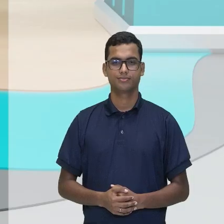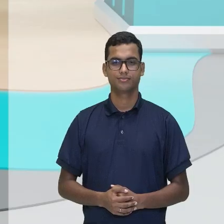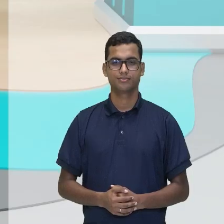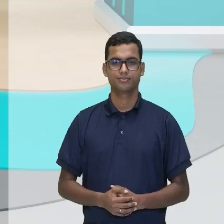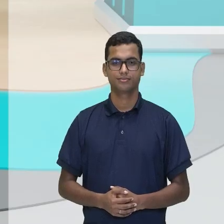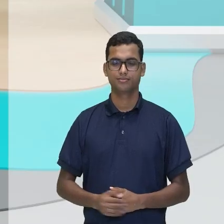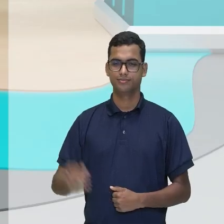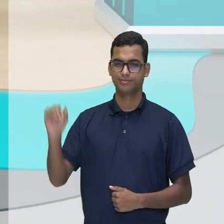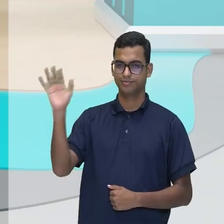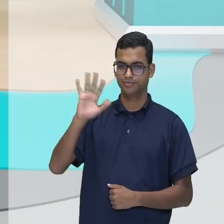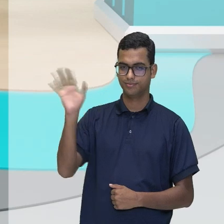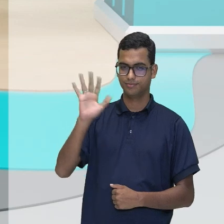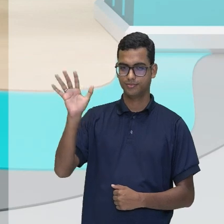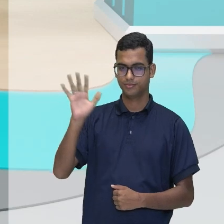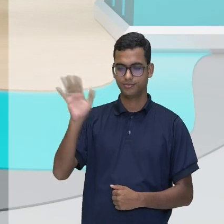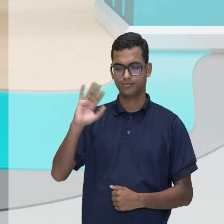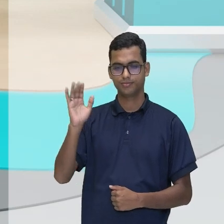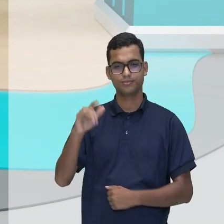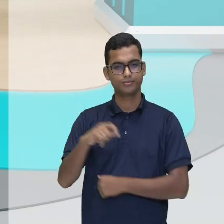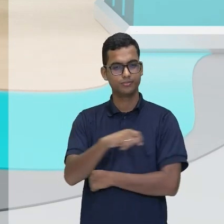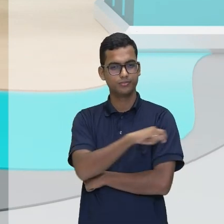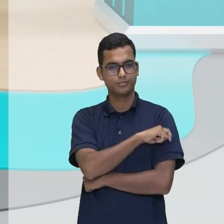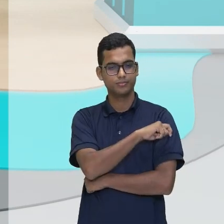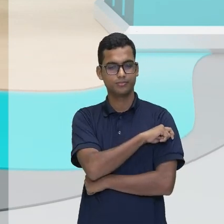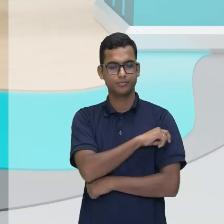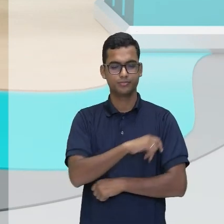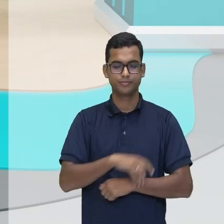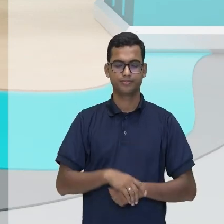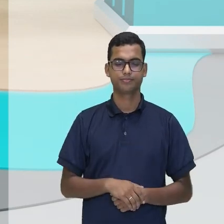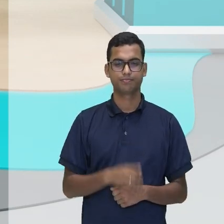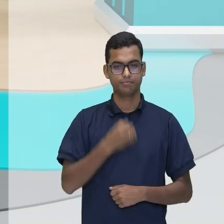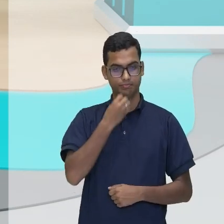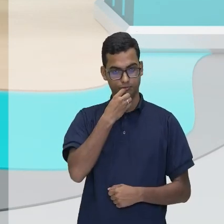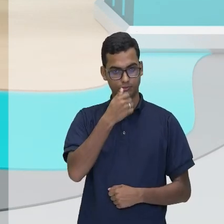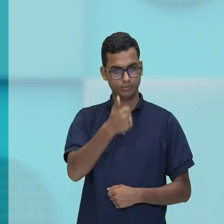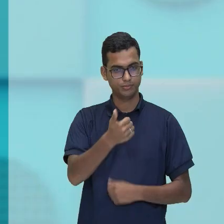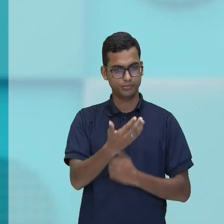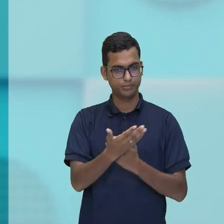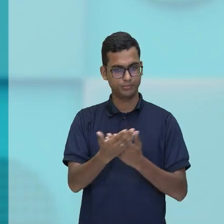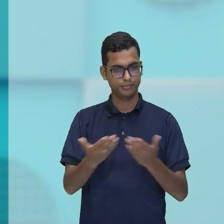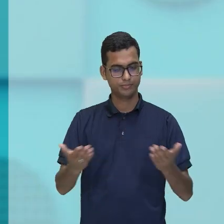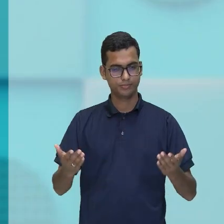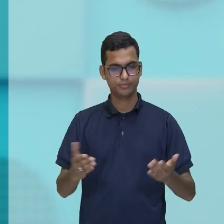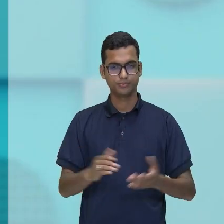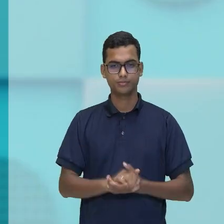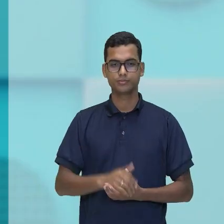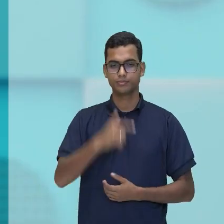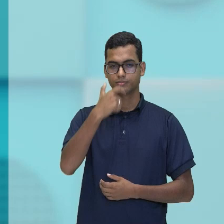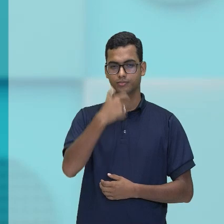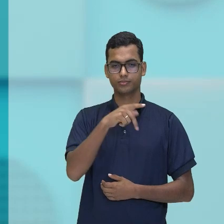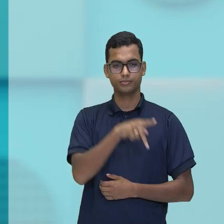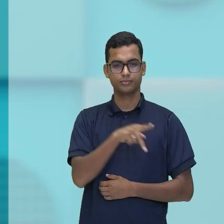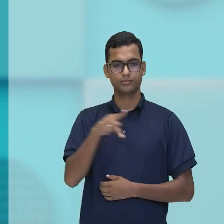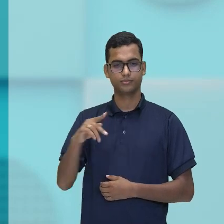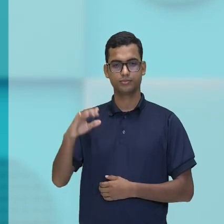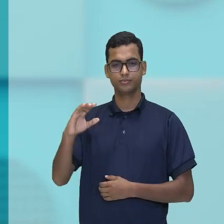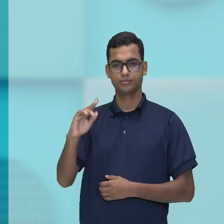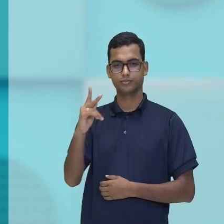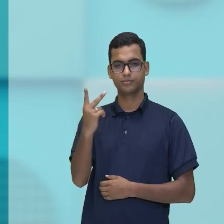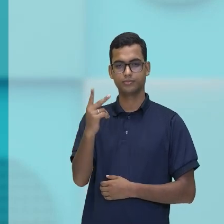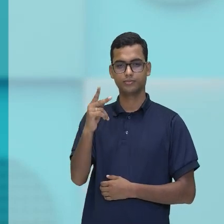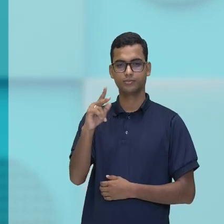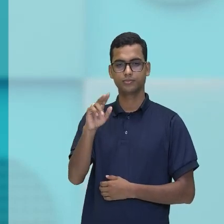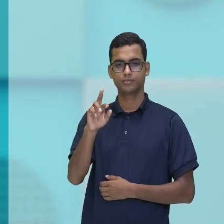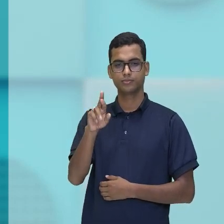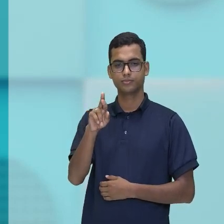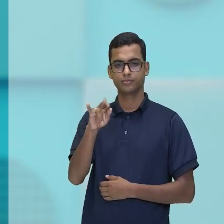Hi there! How you doing? Oi, pessoal, tudo bem? Eu sou a professora Cristiane Mourão e vocês